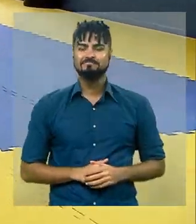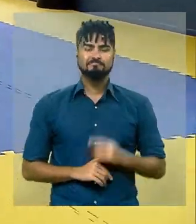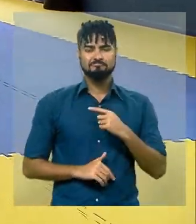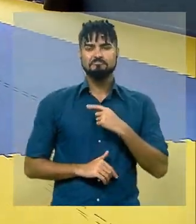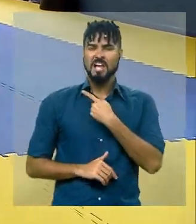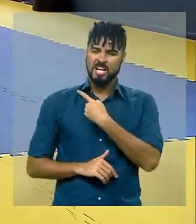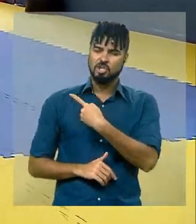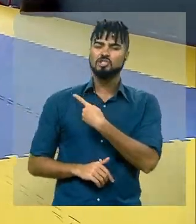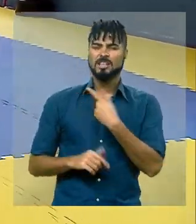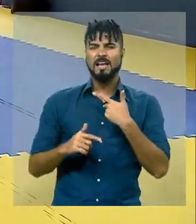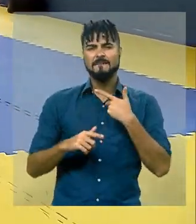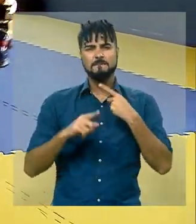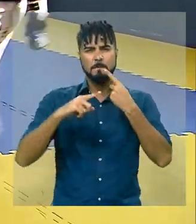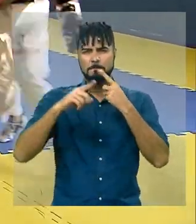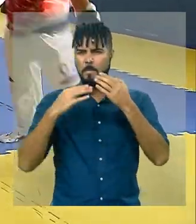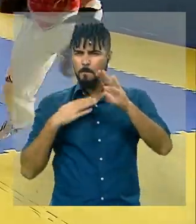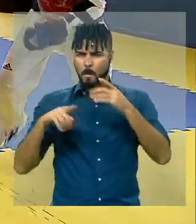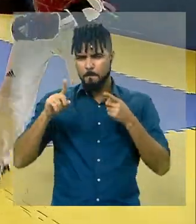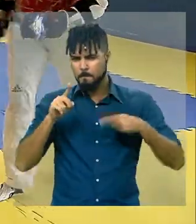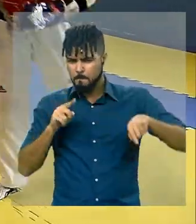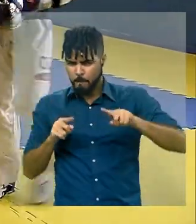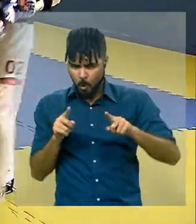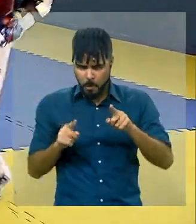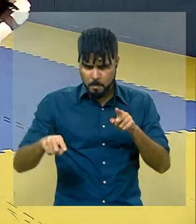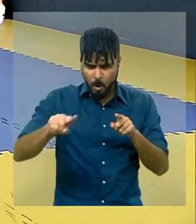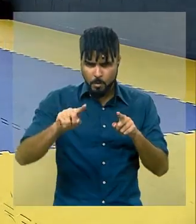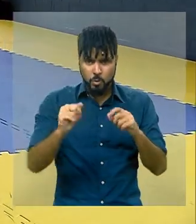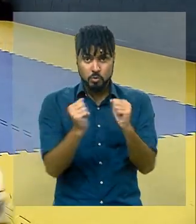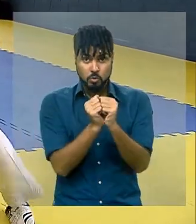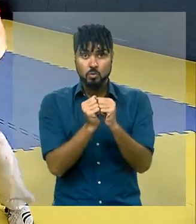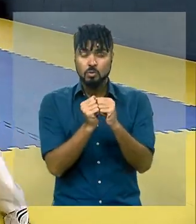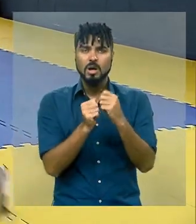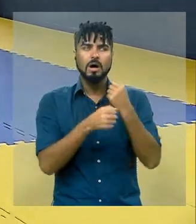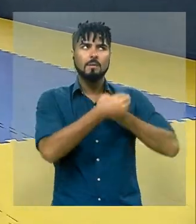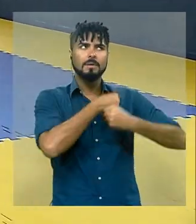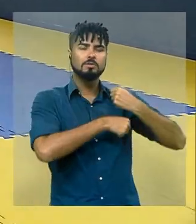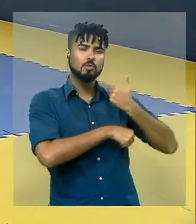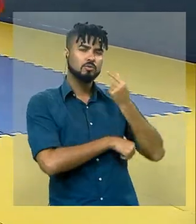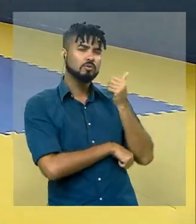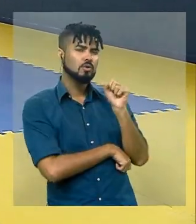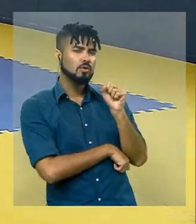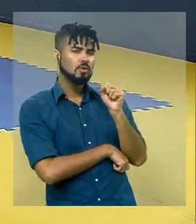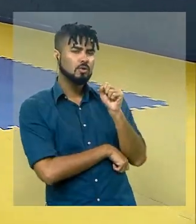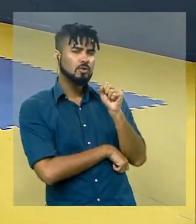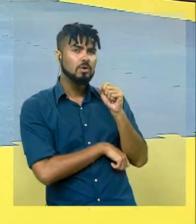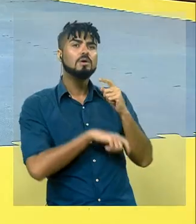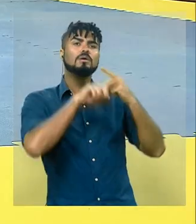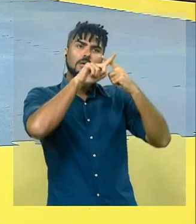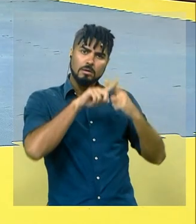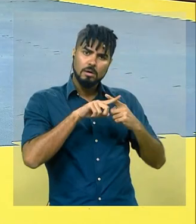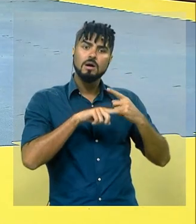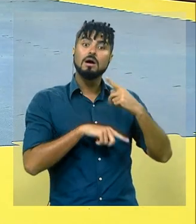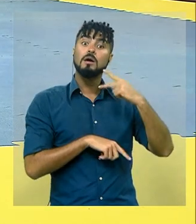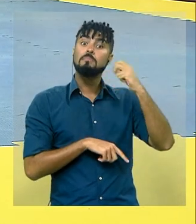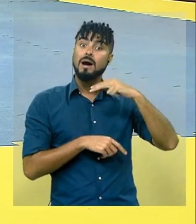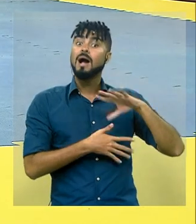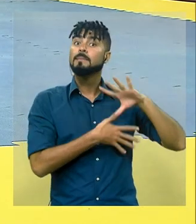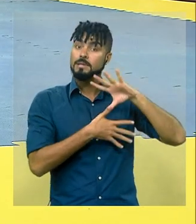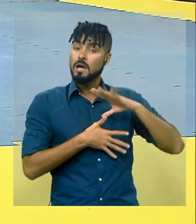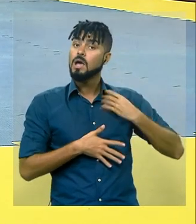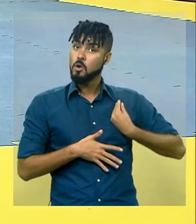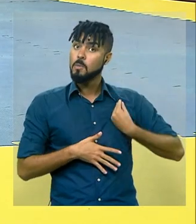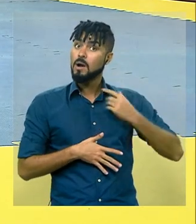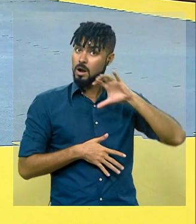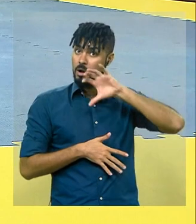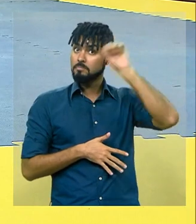há bastante competição. Eu lutei ano passado, né? 2018, também ganhei o Pan-Americano.